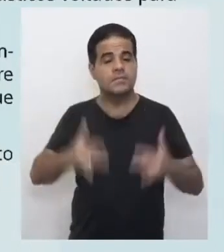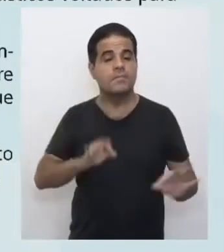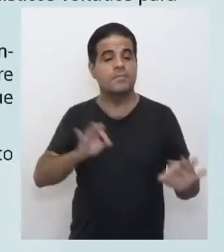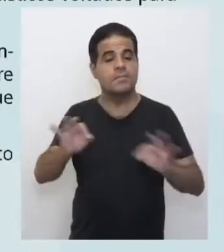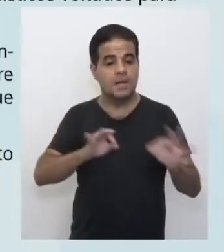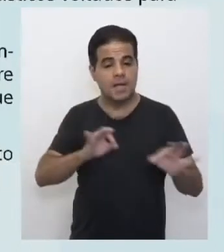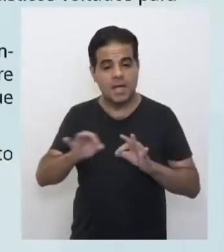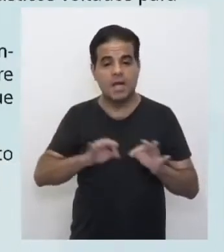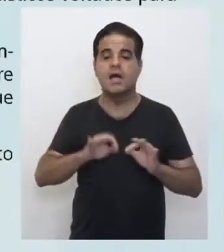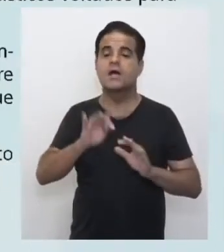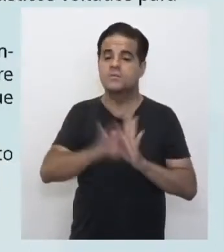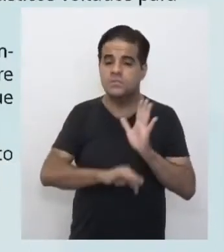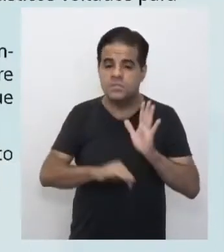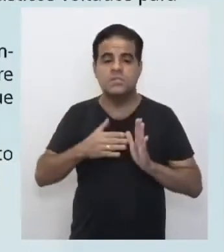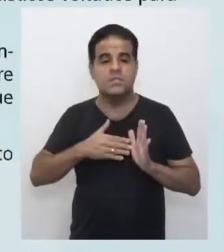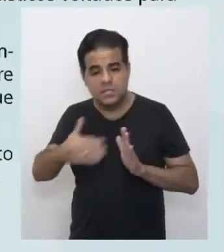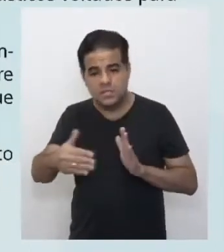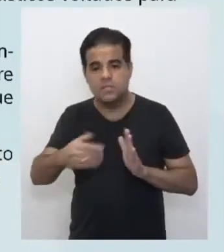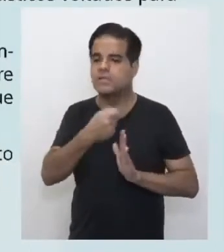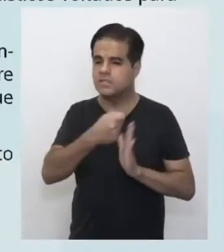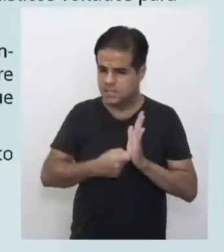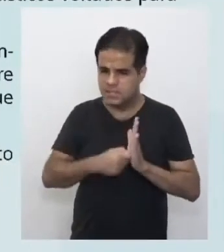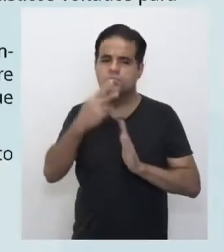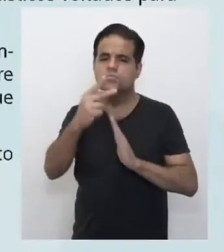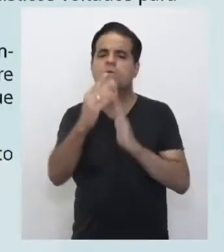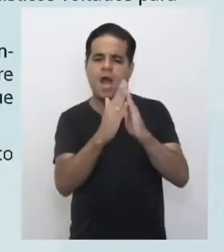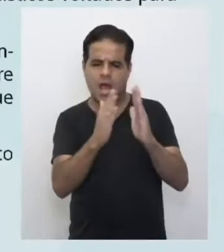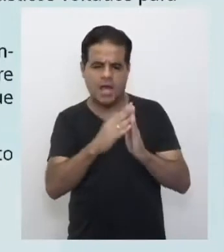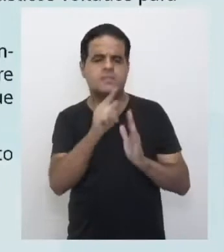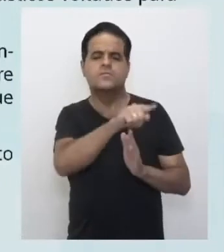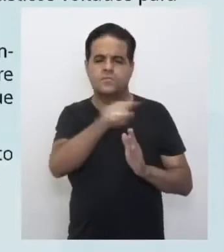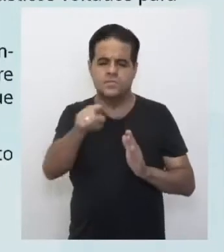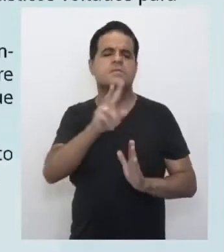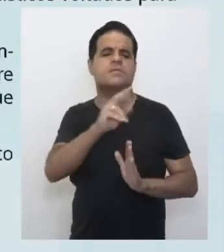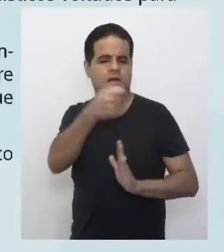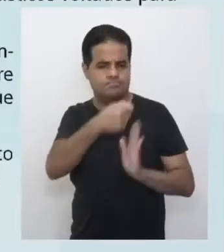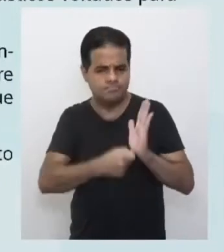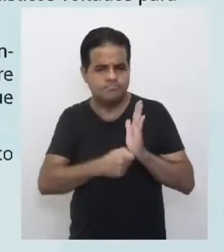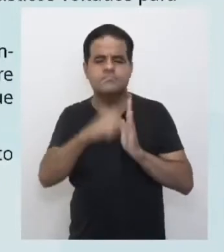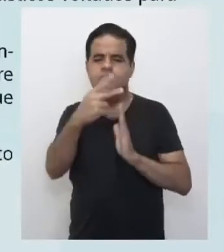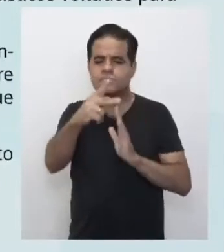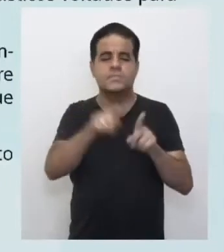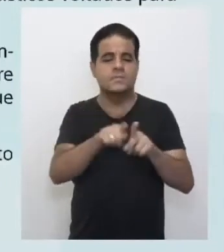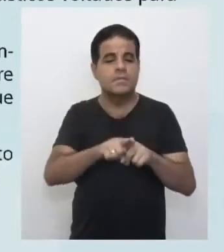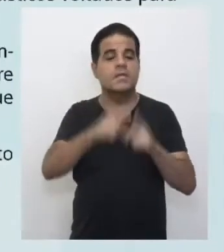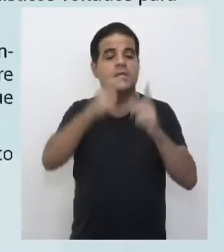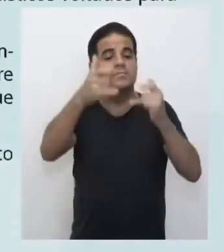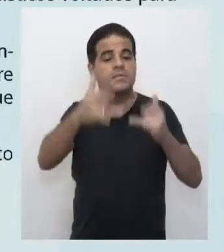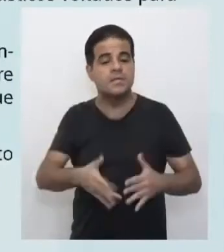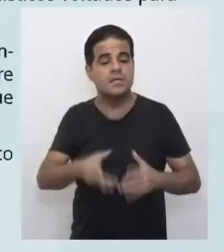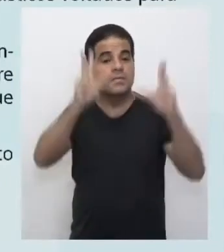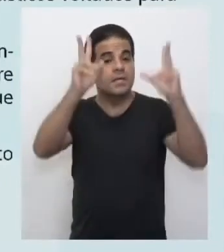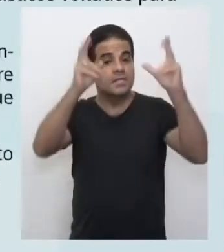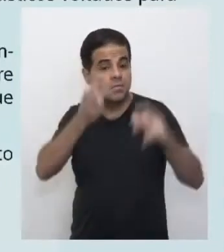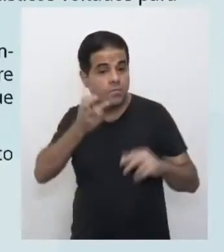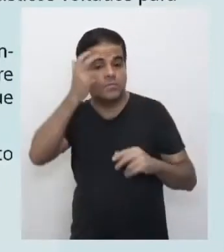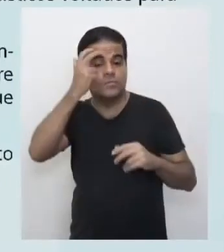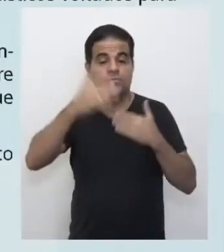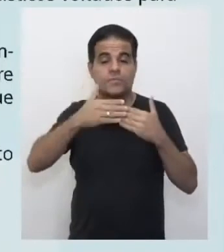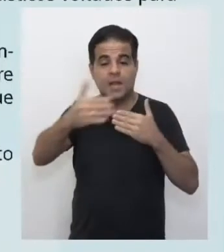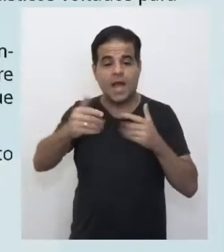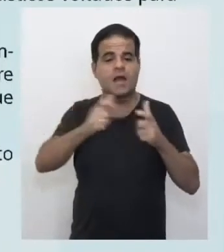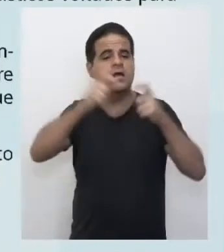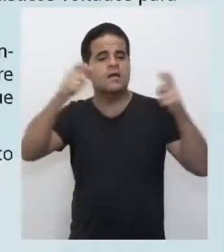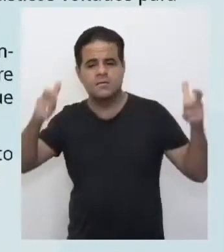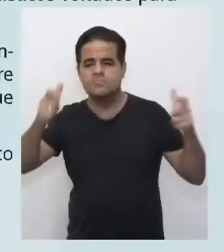produzir textos orais, que vai ser a lição de casa de vocês. Vocês vão ter que produzir uma piada. E a gente fala da questão cultural também, porque na habilidade